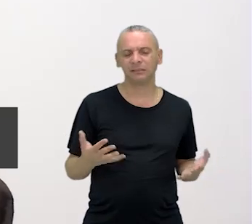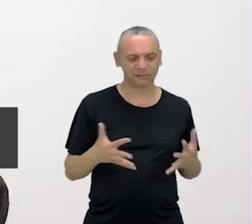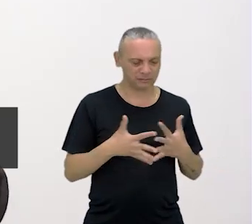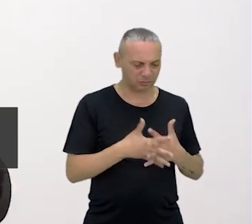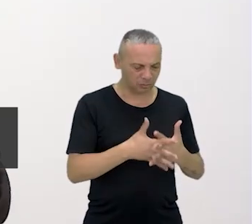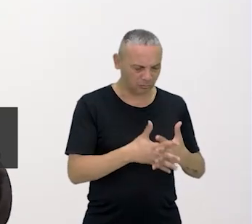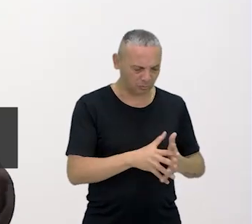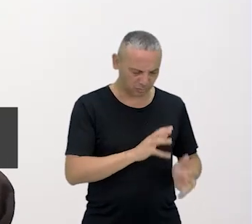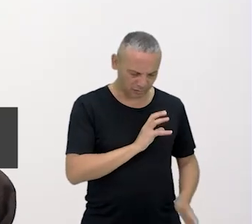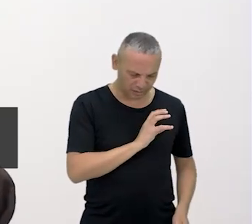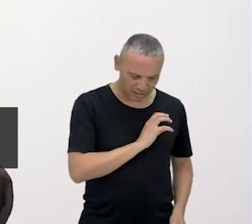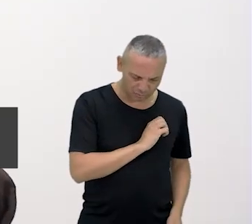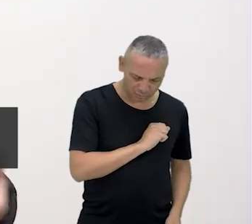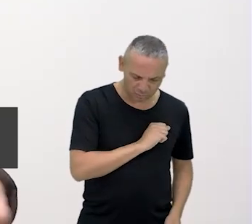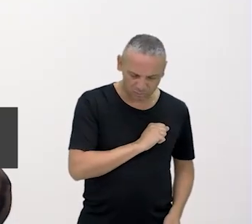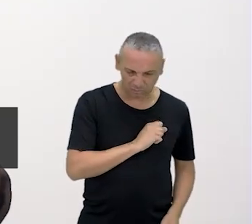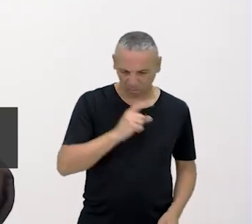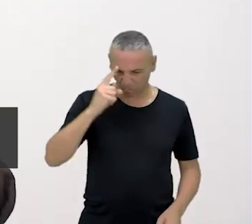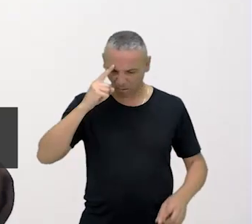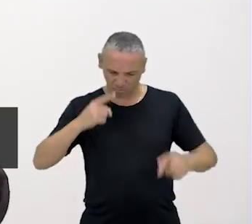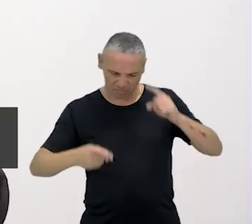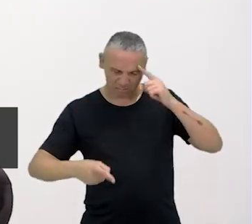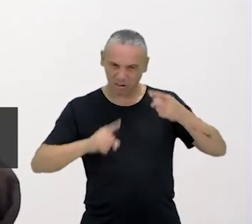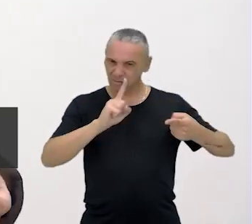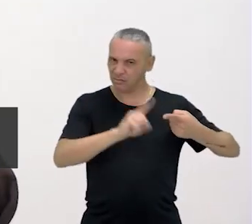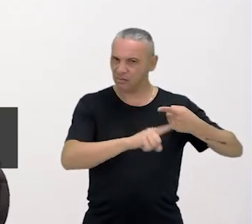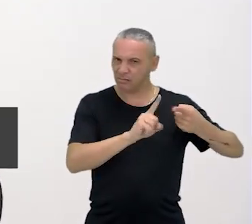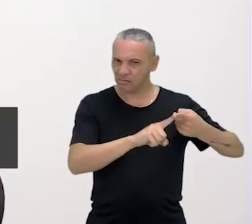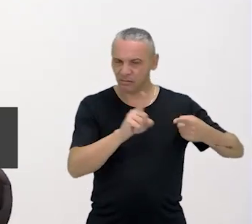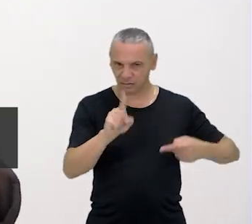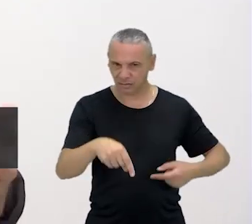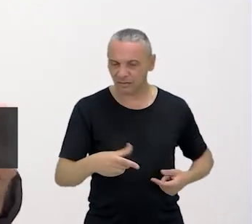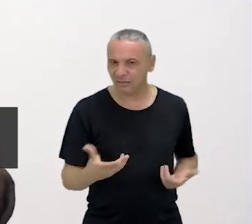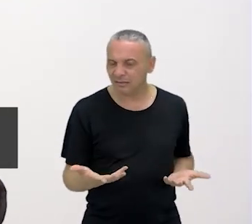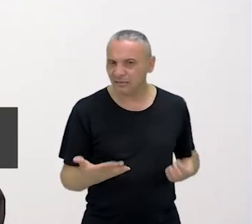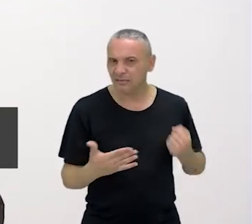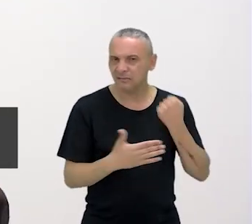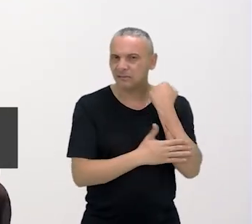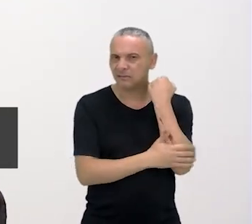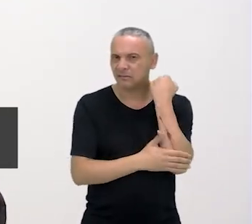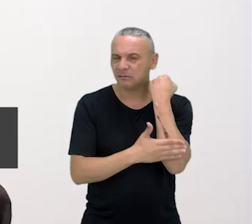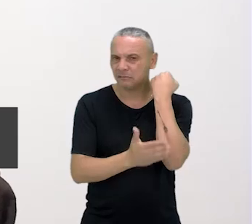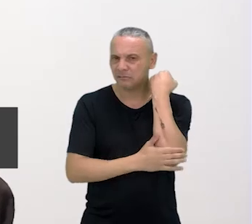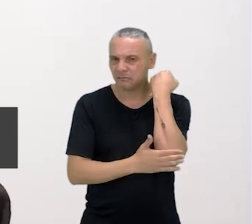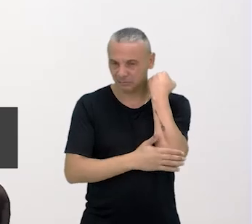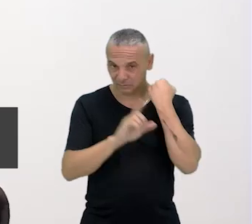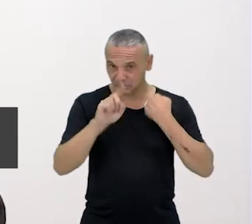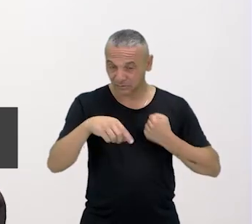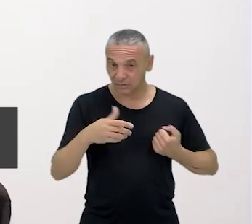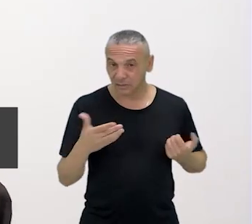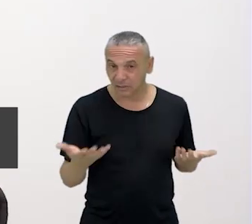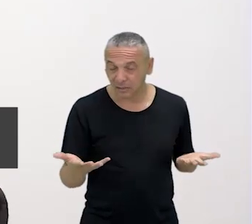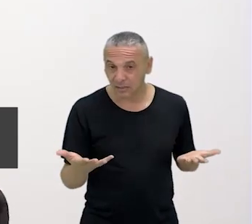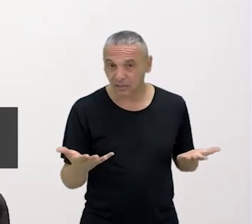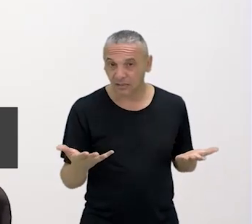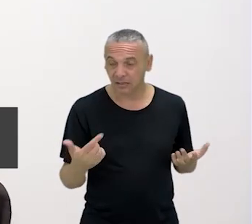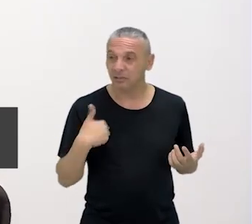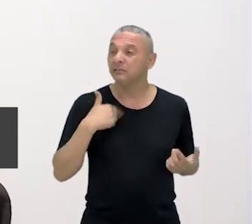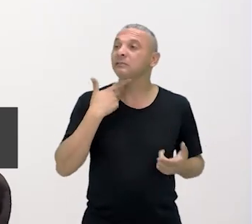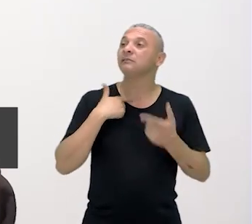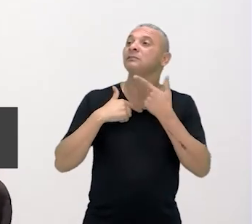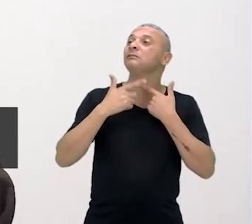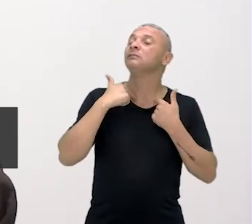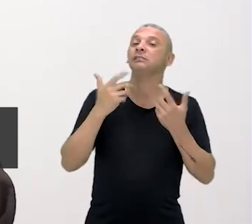amor com possessividade, com vingança, com humilhação, com ciúmes, né? Com eu